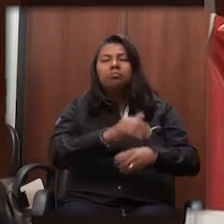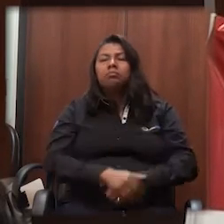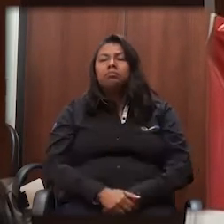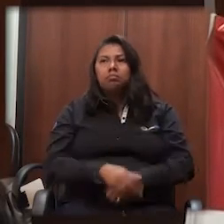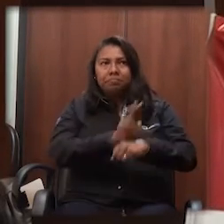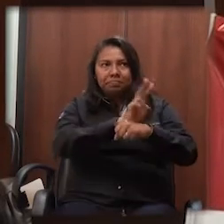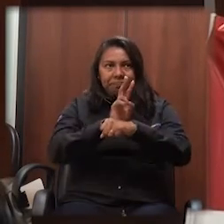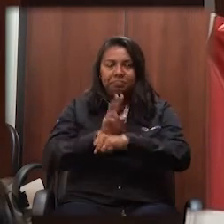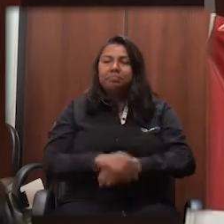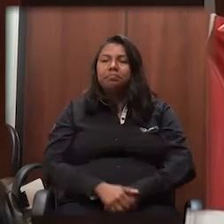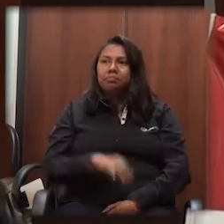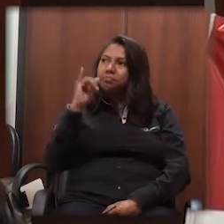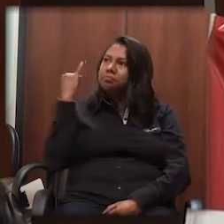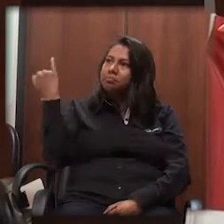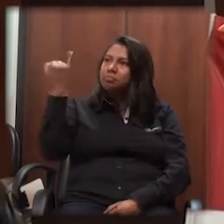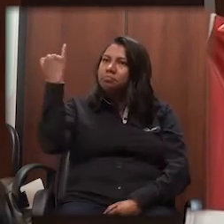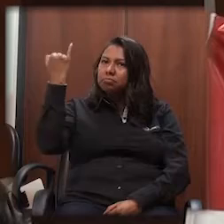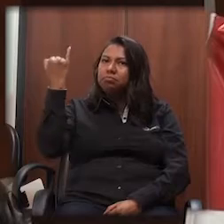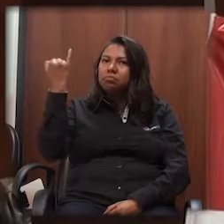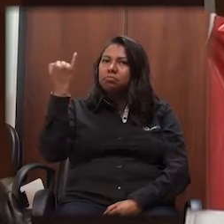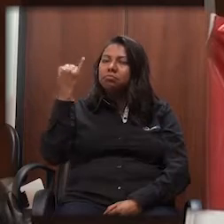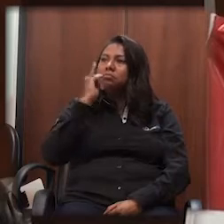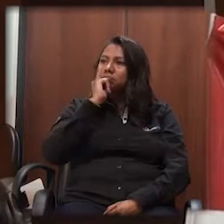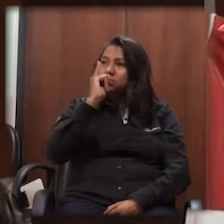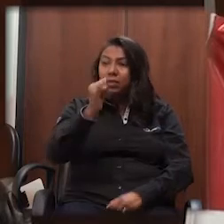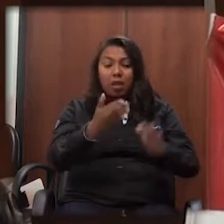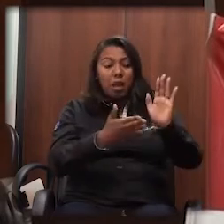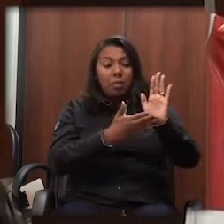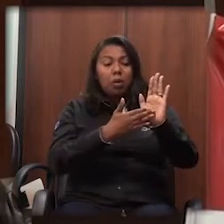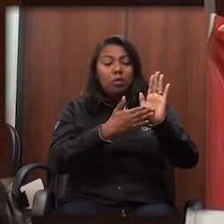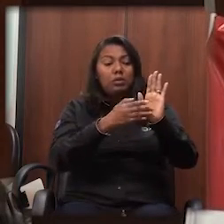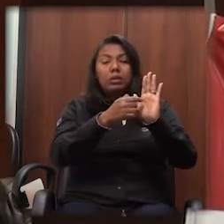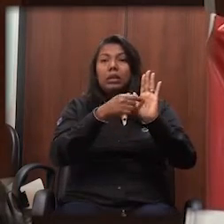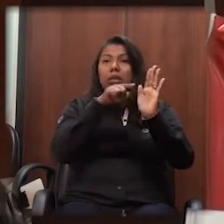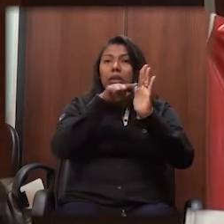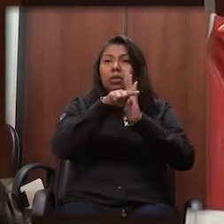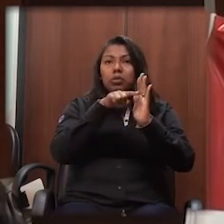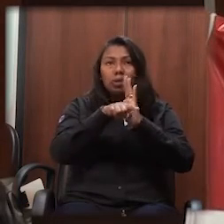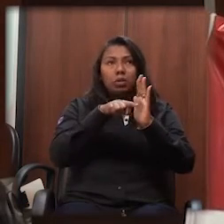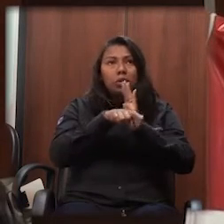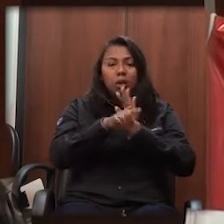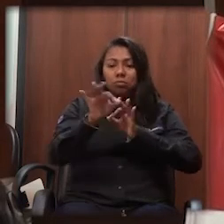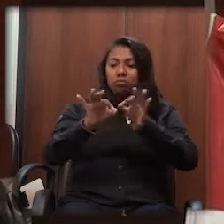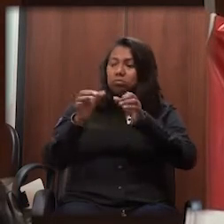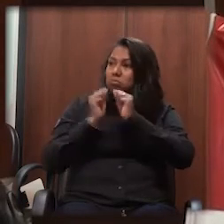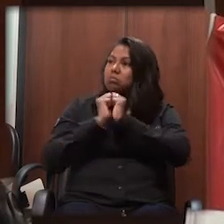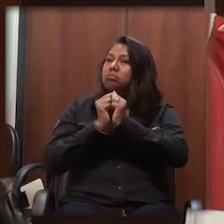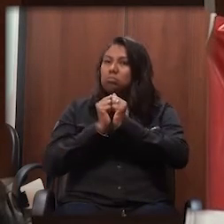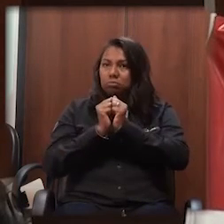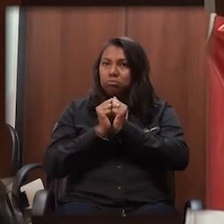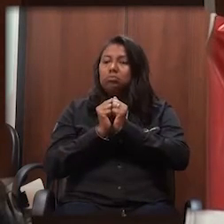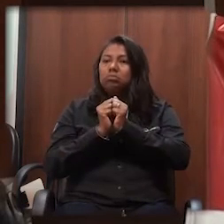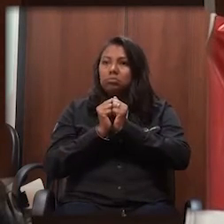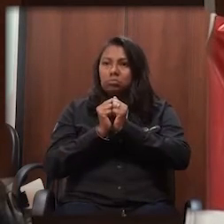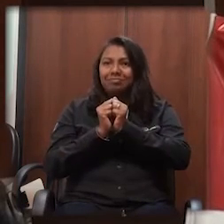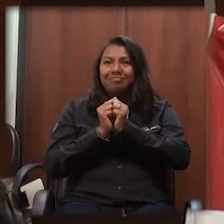né? É importante sempre frisar que a proposta do questionário foi uma construção coletiva. E eu quero aqui deixar os créditos